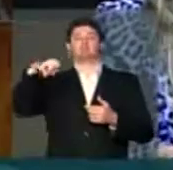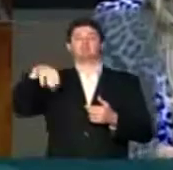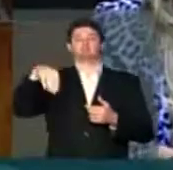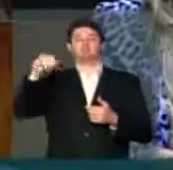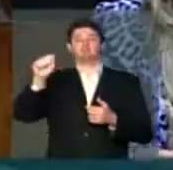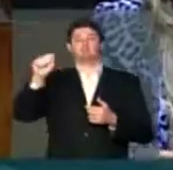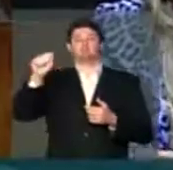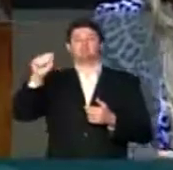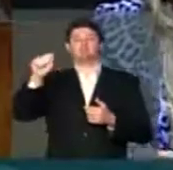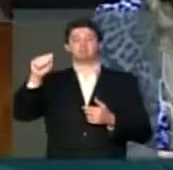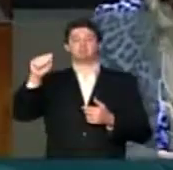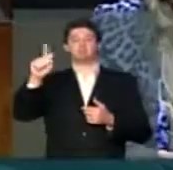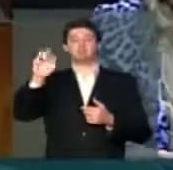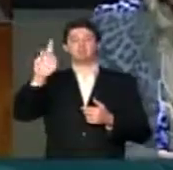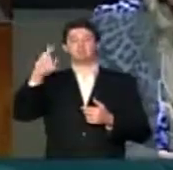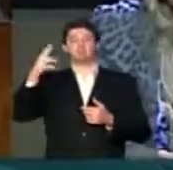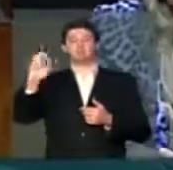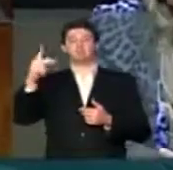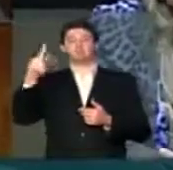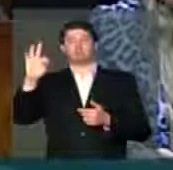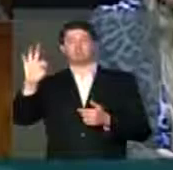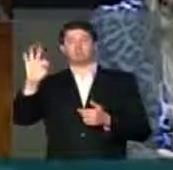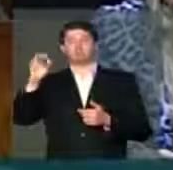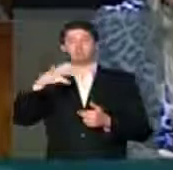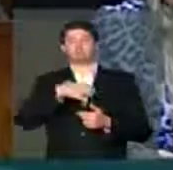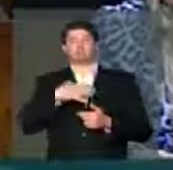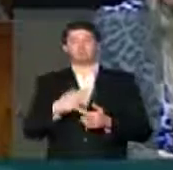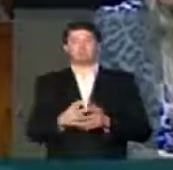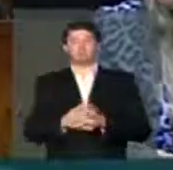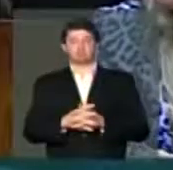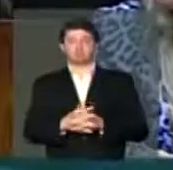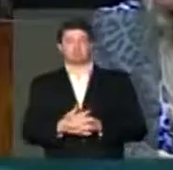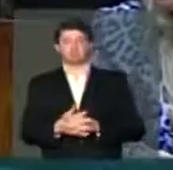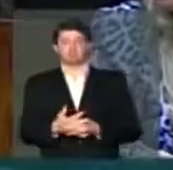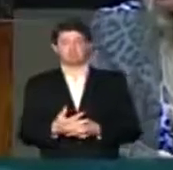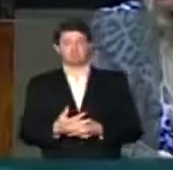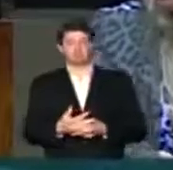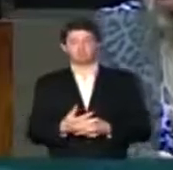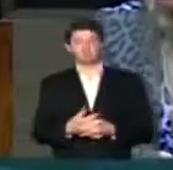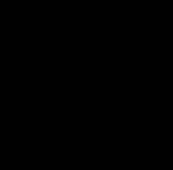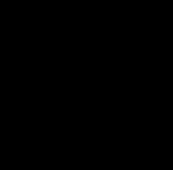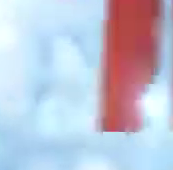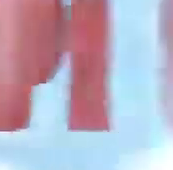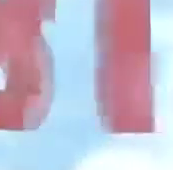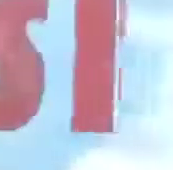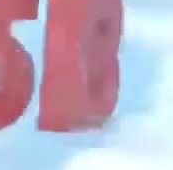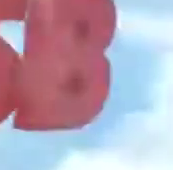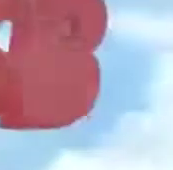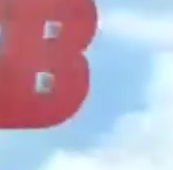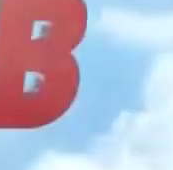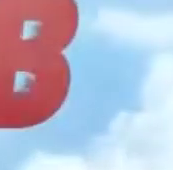Gramacho, do PT, Bahia, para usar a tribuna. Presidente, me dê aqui uns segundos para não ser...